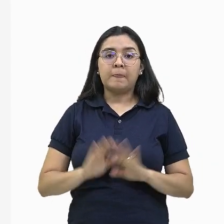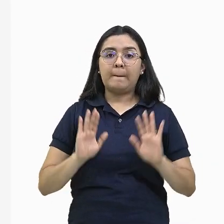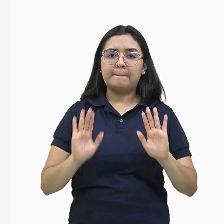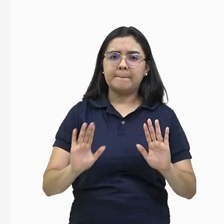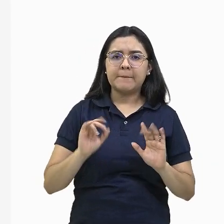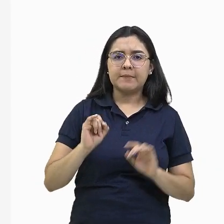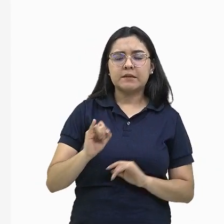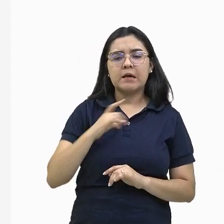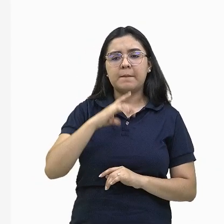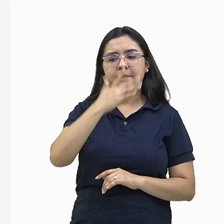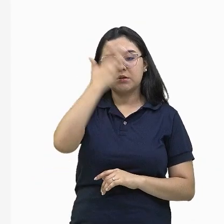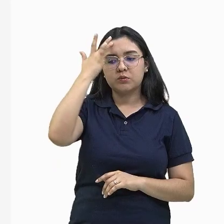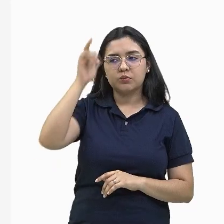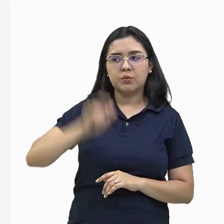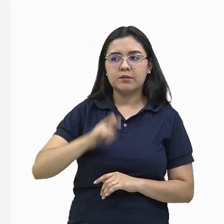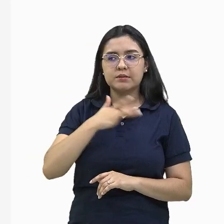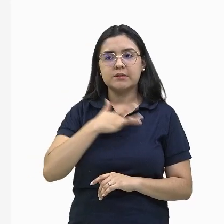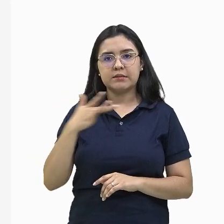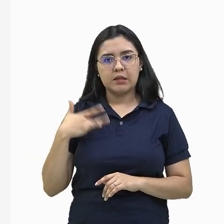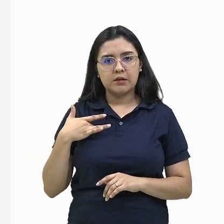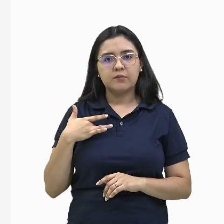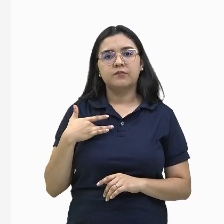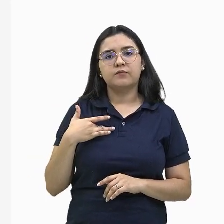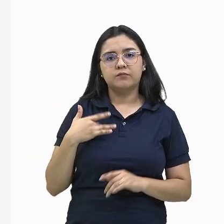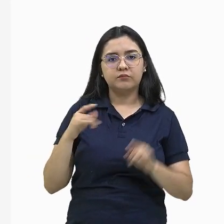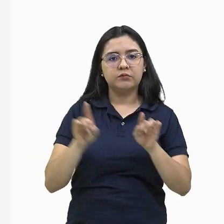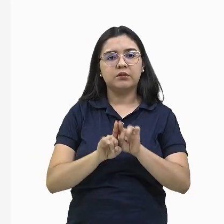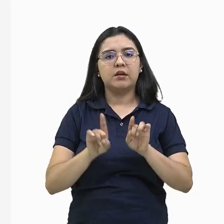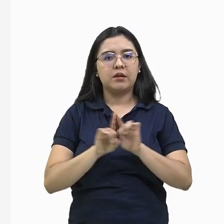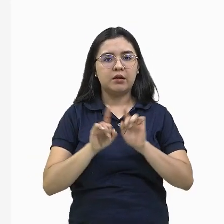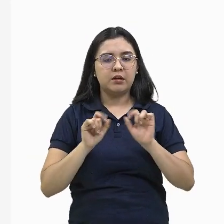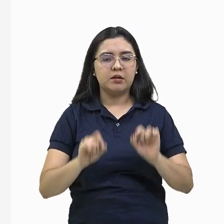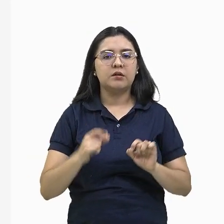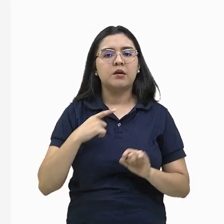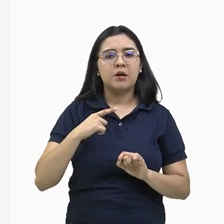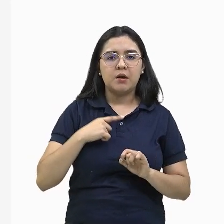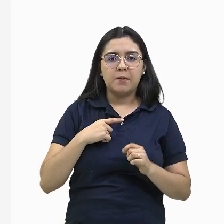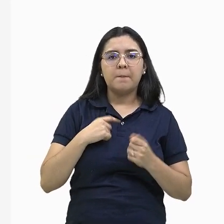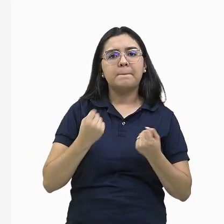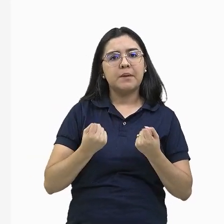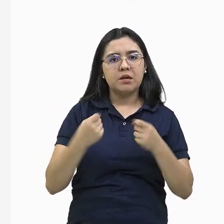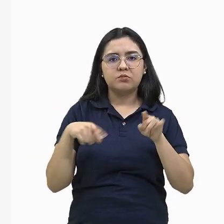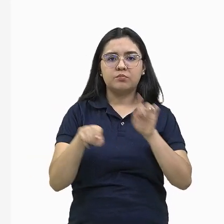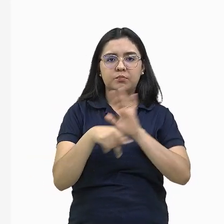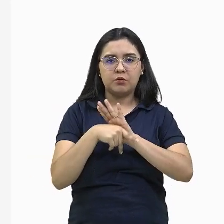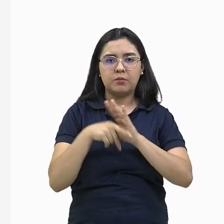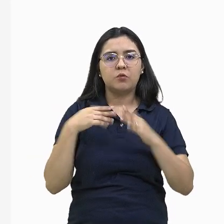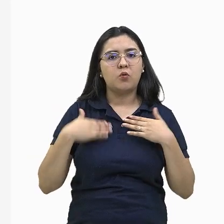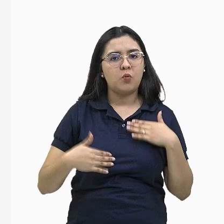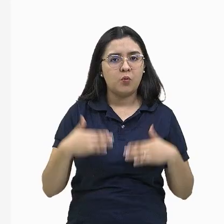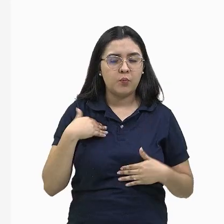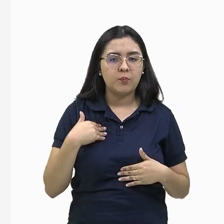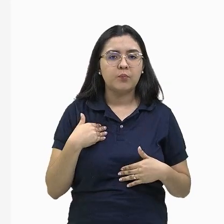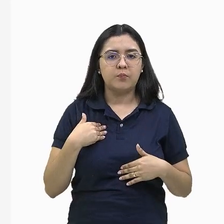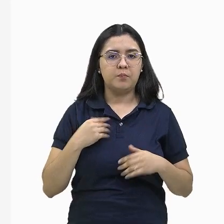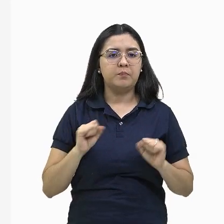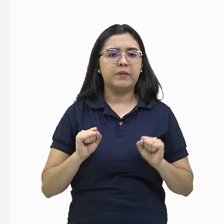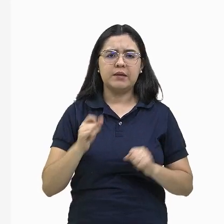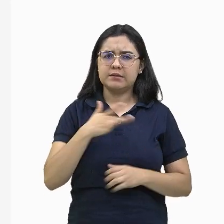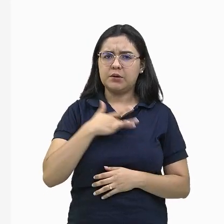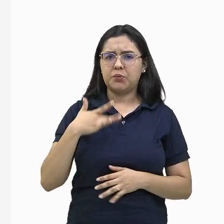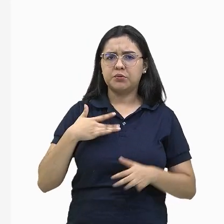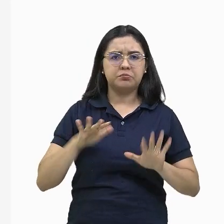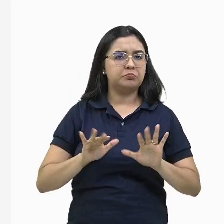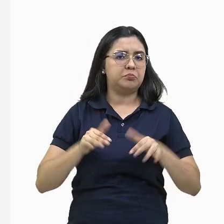pessoa está saudável, está no peso adequado, né, no peso que é exigido lá para você doar sangue, tem boa